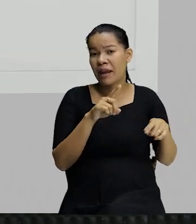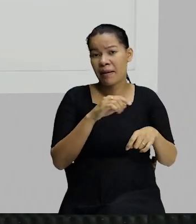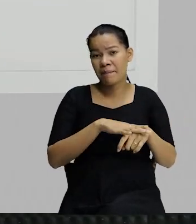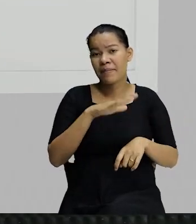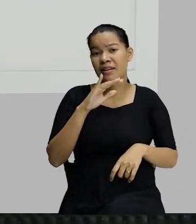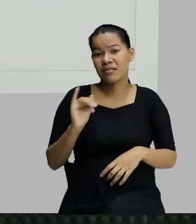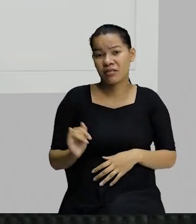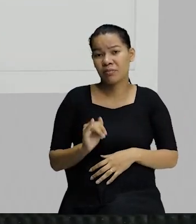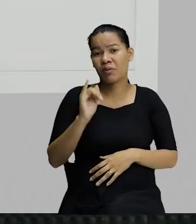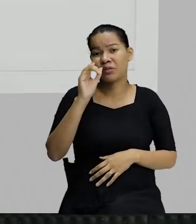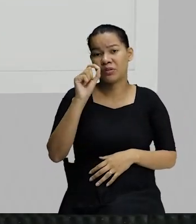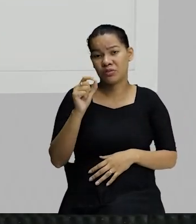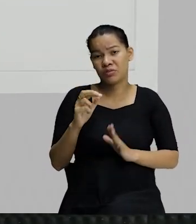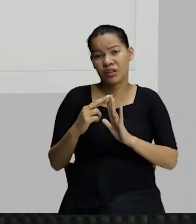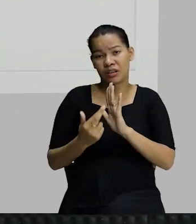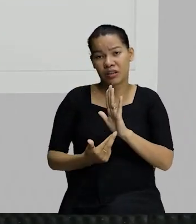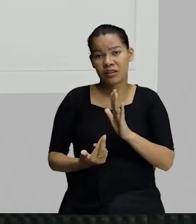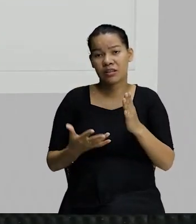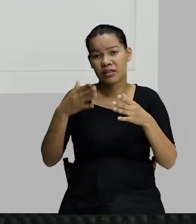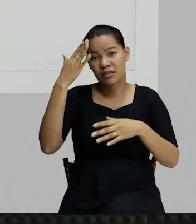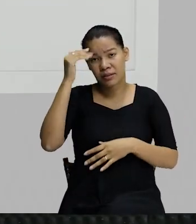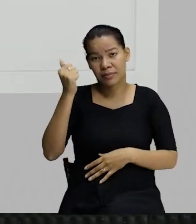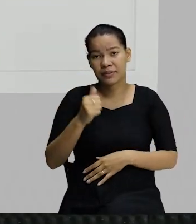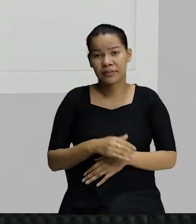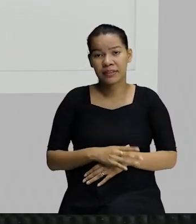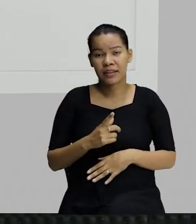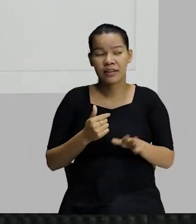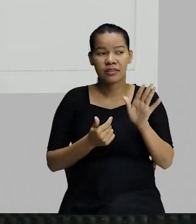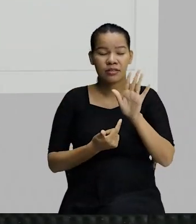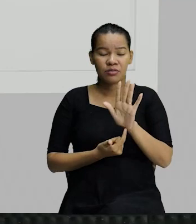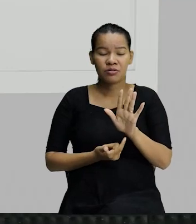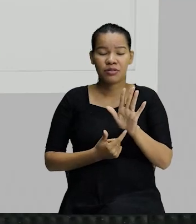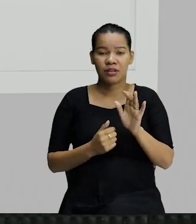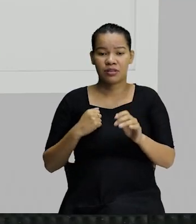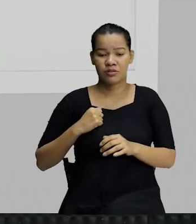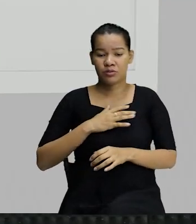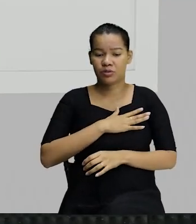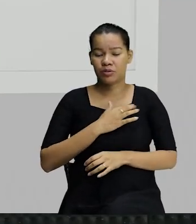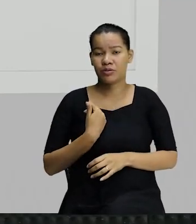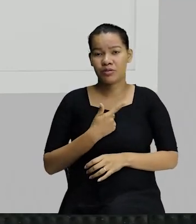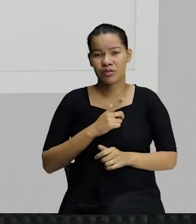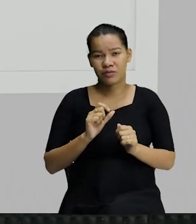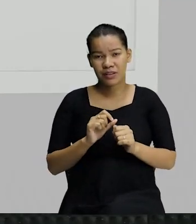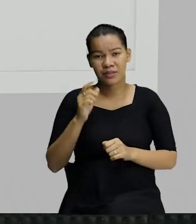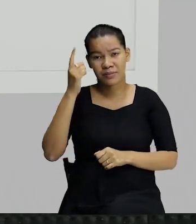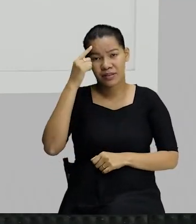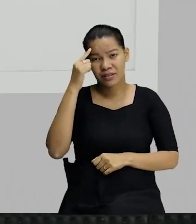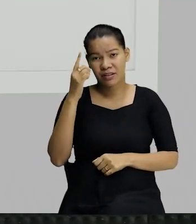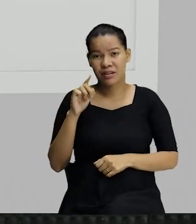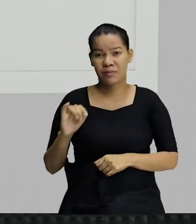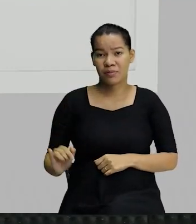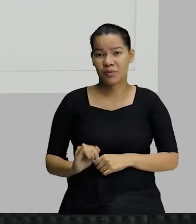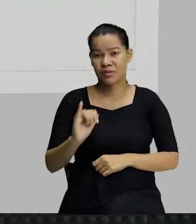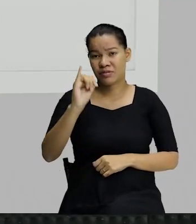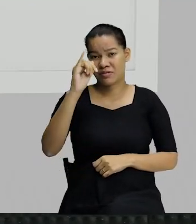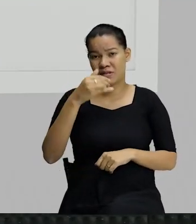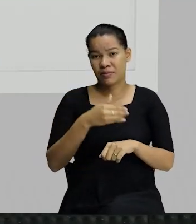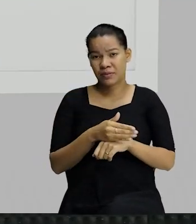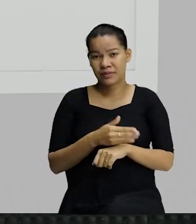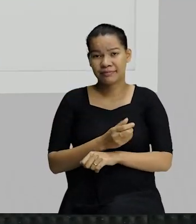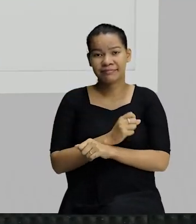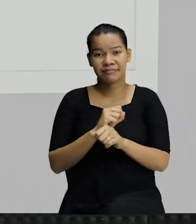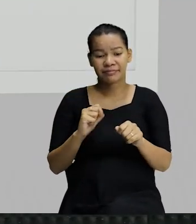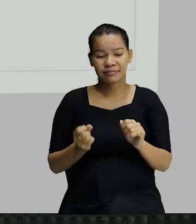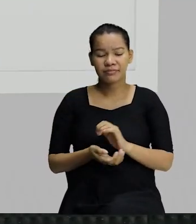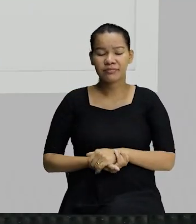momentos sobre a parte teórica. É isso que Aristóteles está trazendo para a gente pensar. A importância da prática é muito grande.